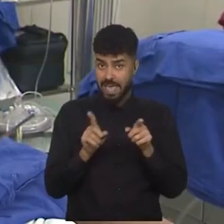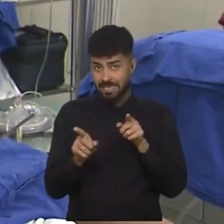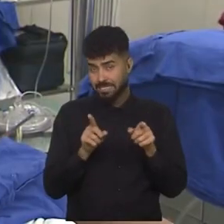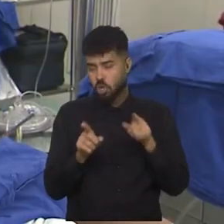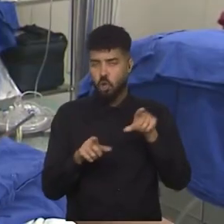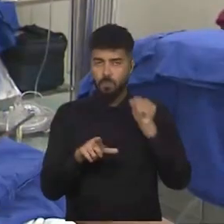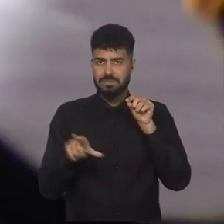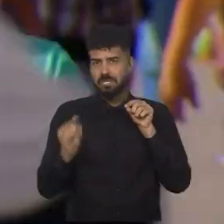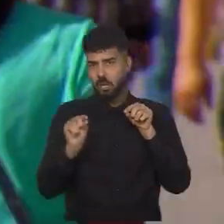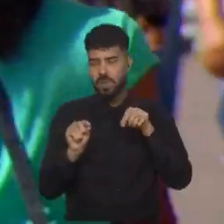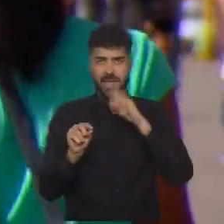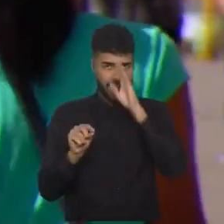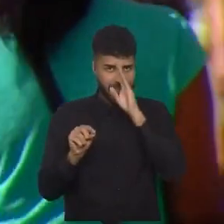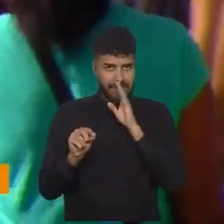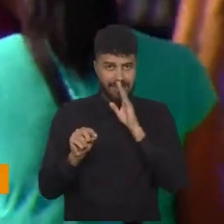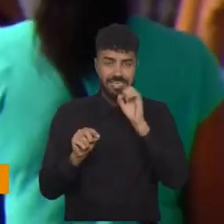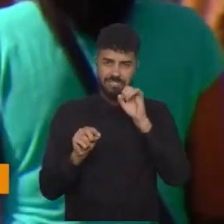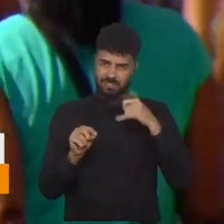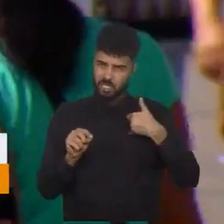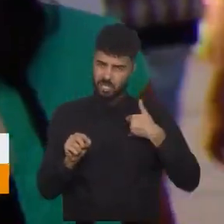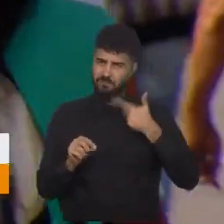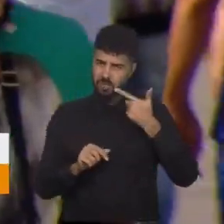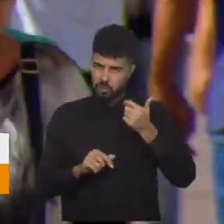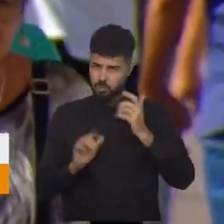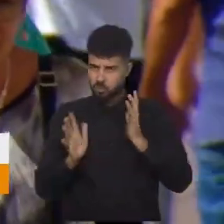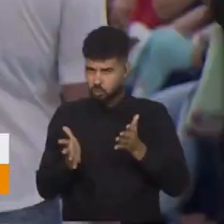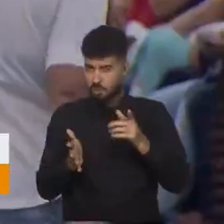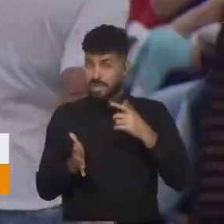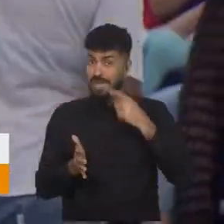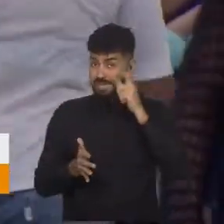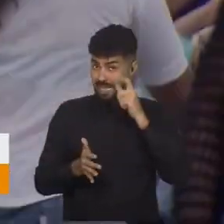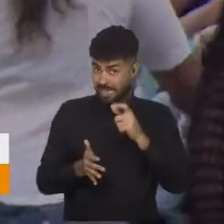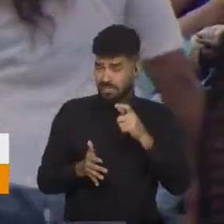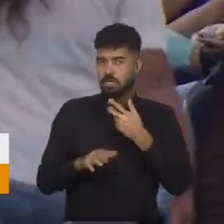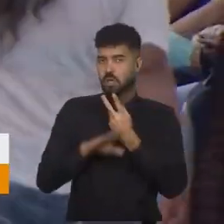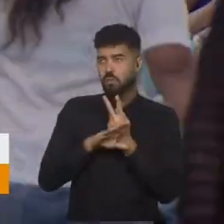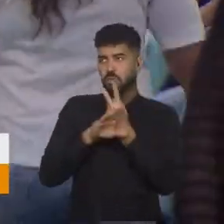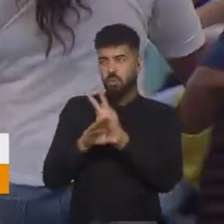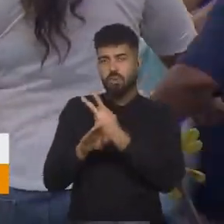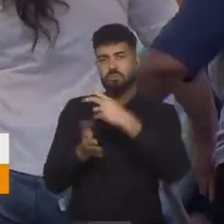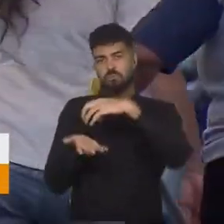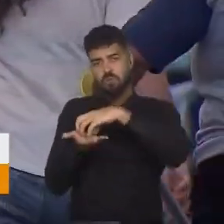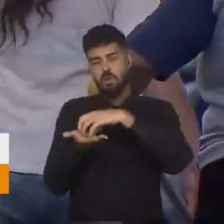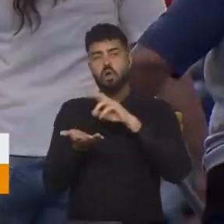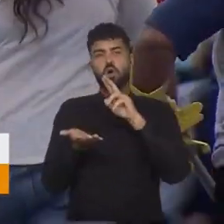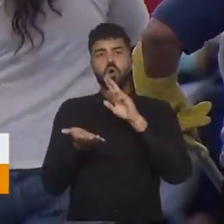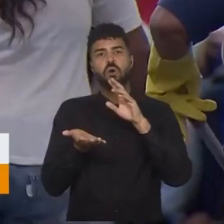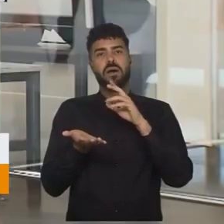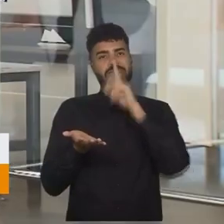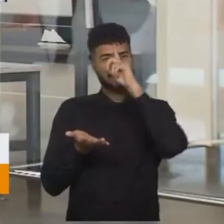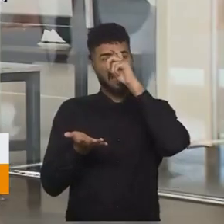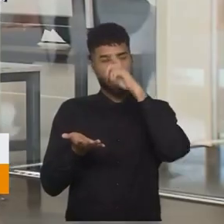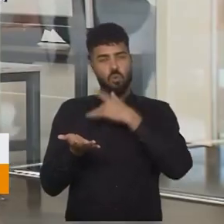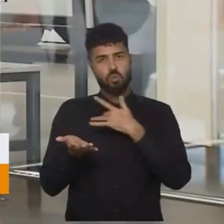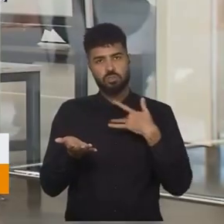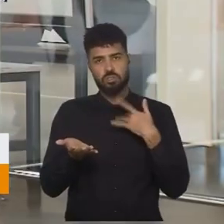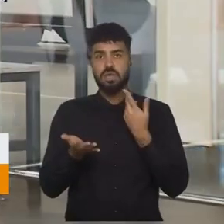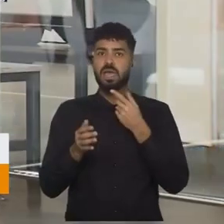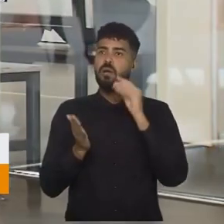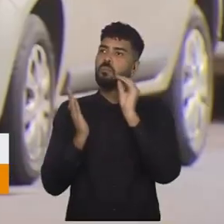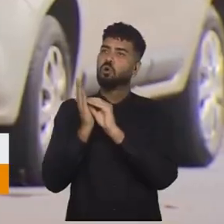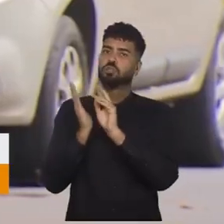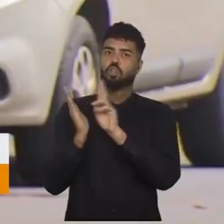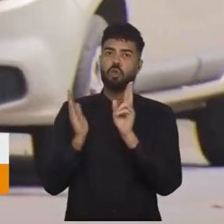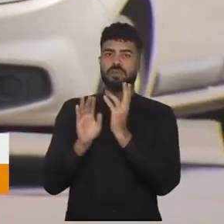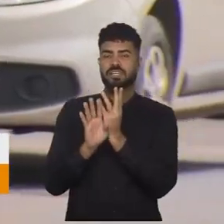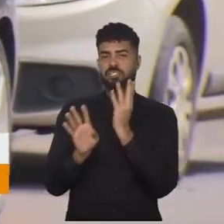cirurgias de graça. Quem já fez 21 anos e tiver interesse, deve procurar uma unidade básica de saúde e entrar na lista de